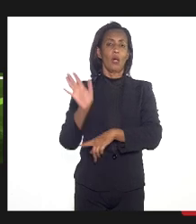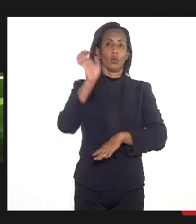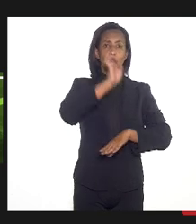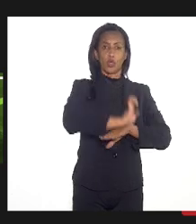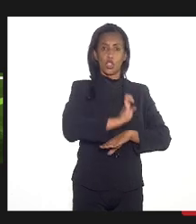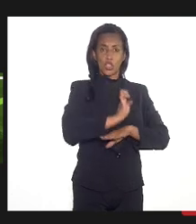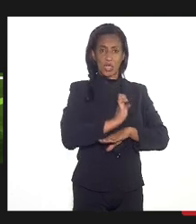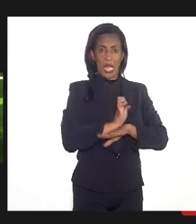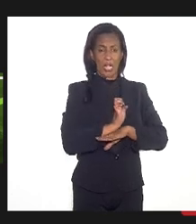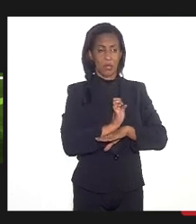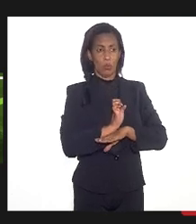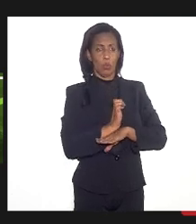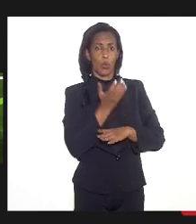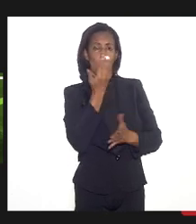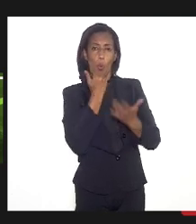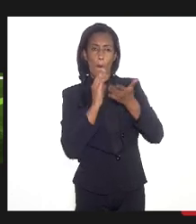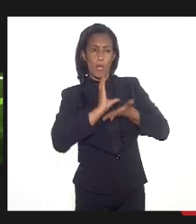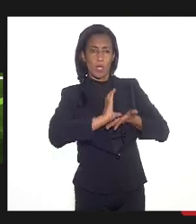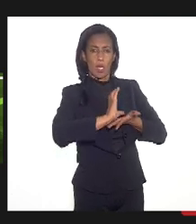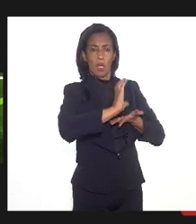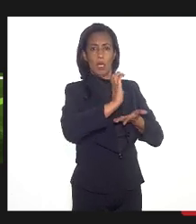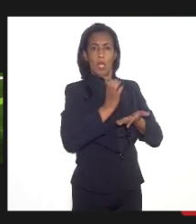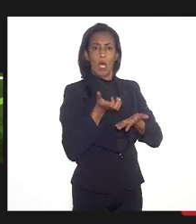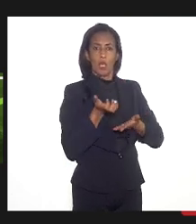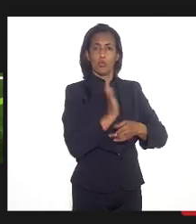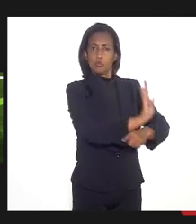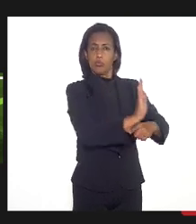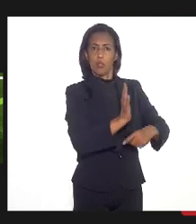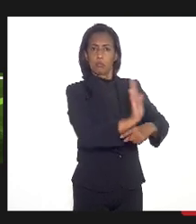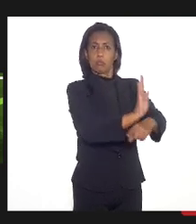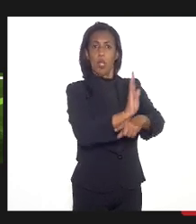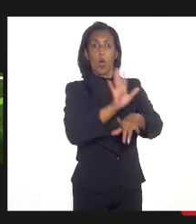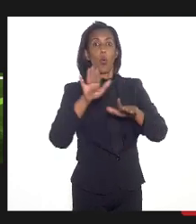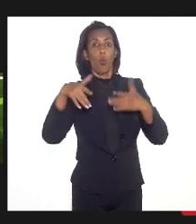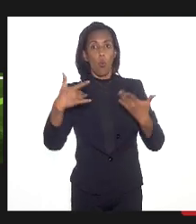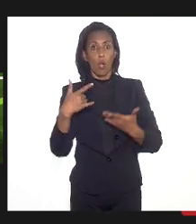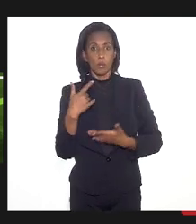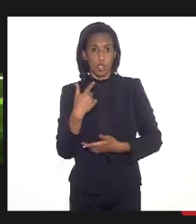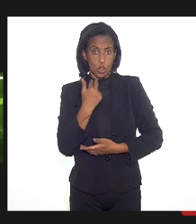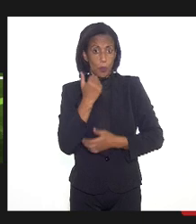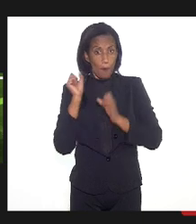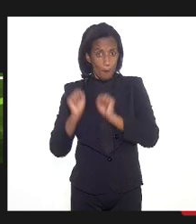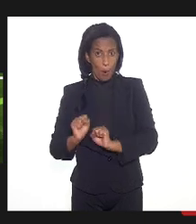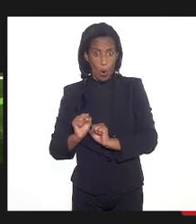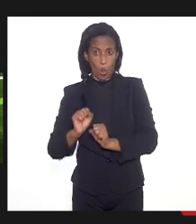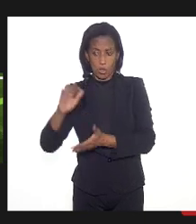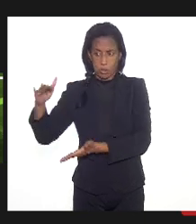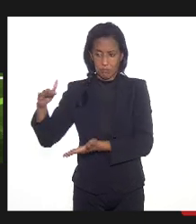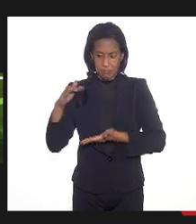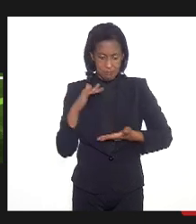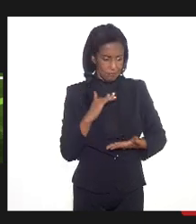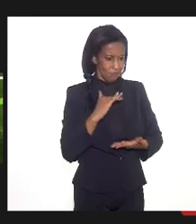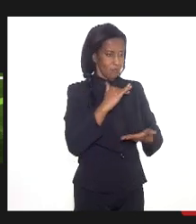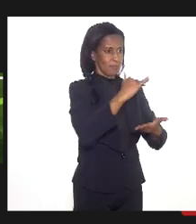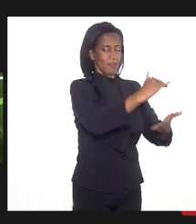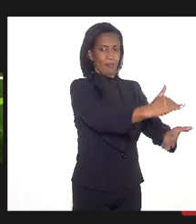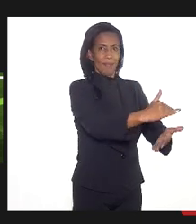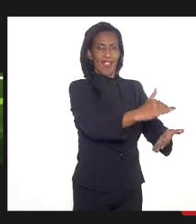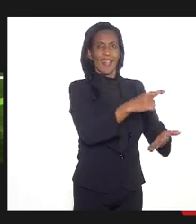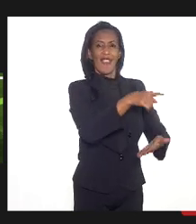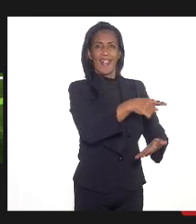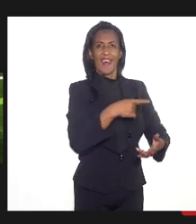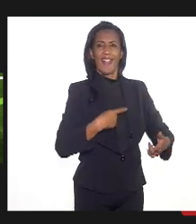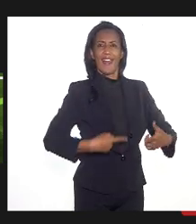de abastecimento, porque no momento que a gente puder entregar alguma coisa, justifica a luta pela